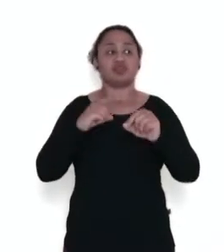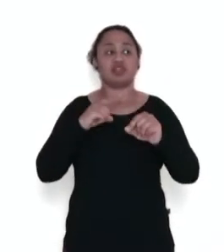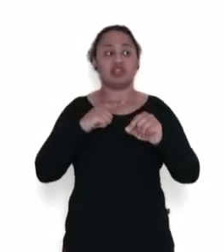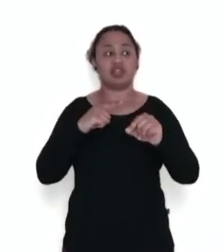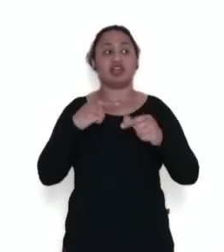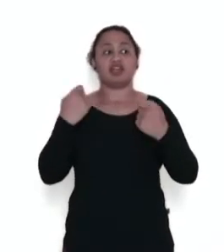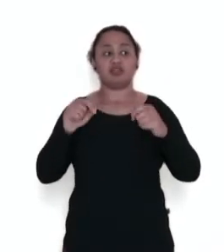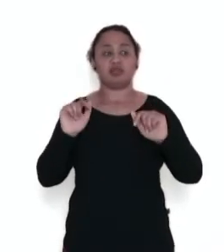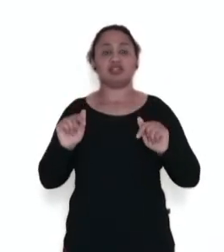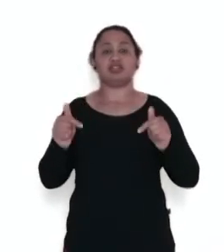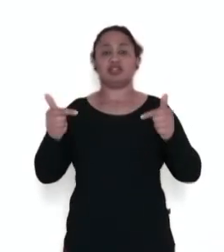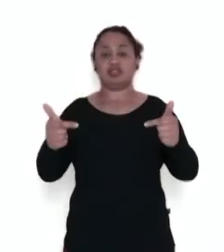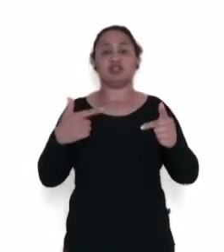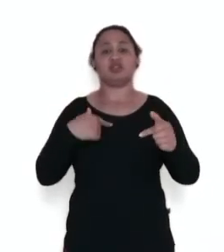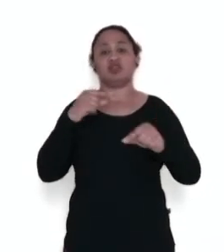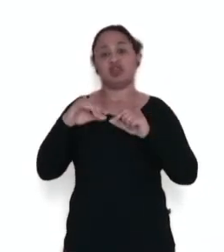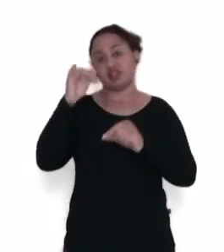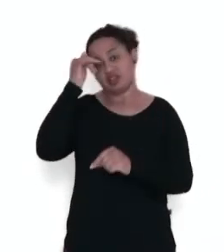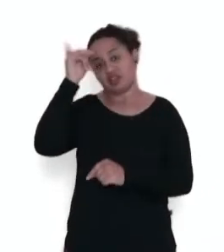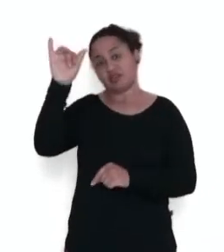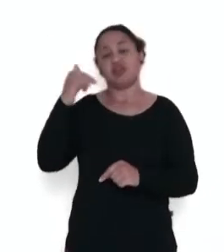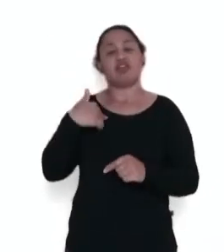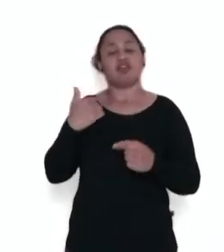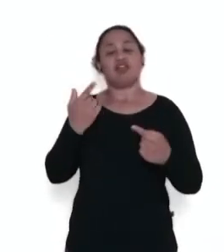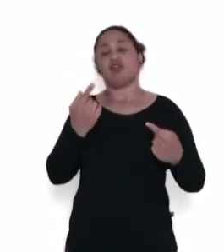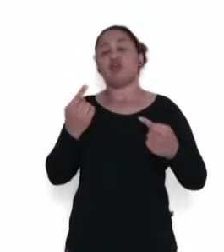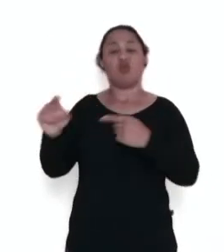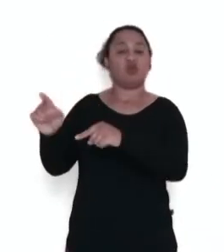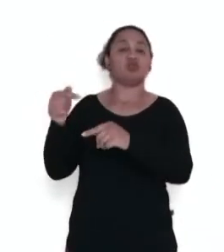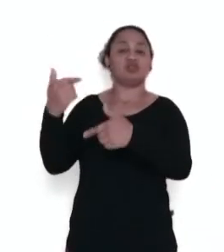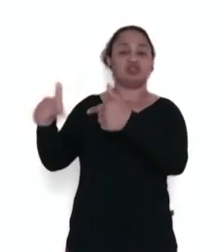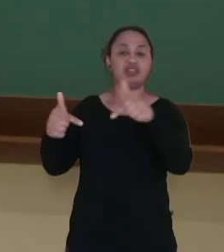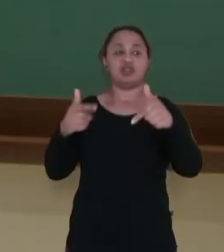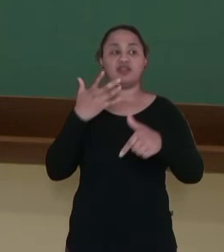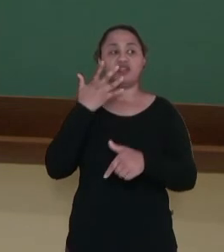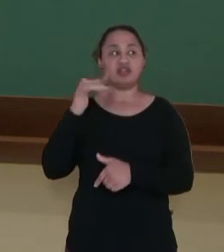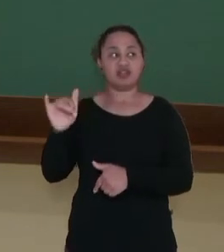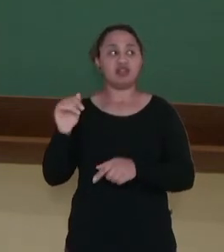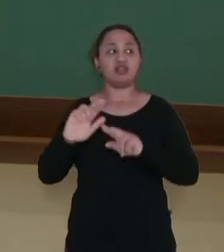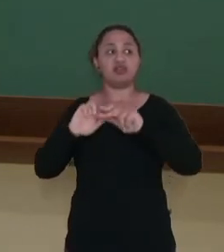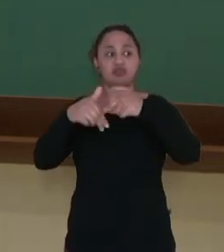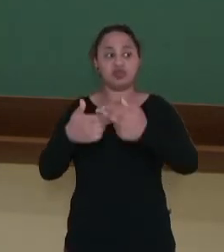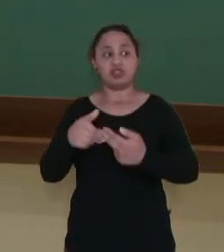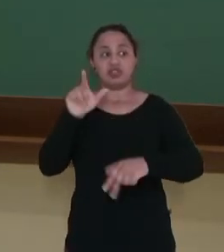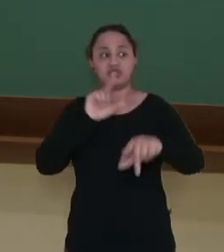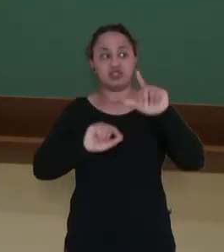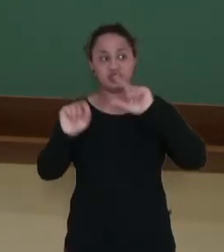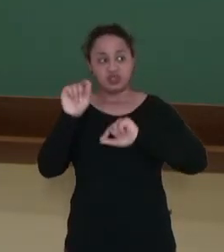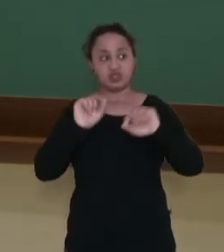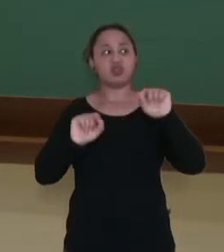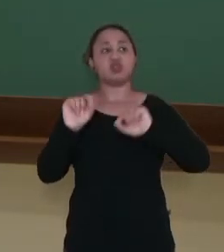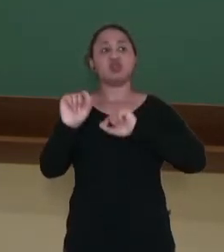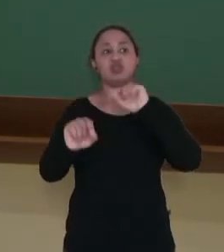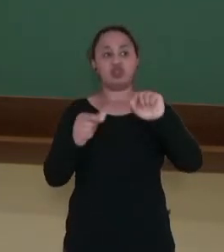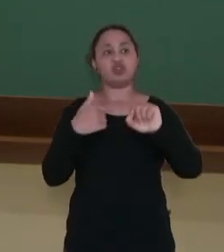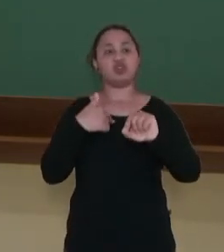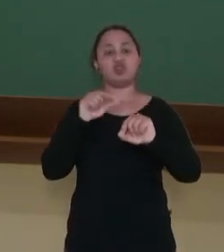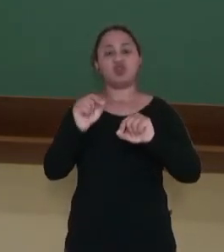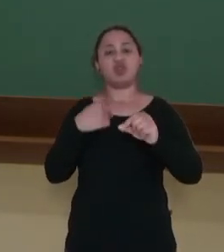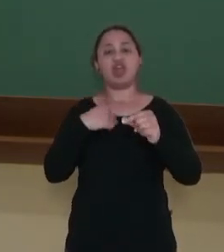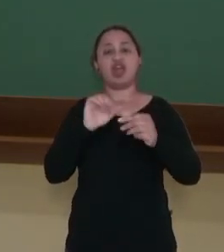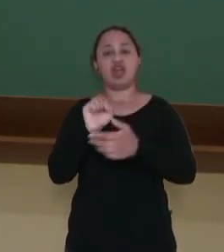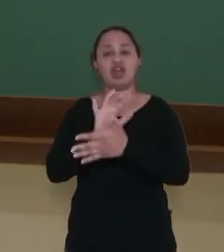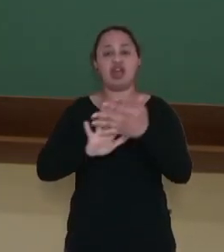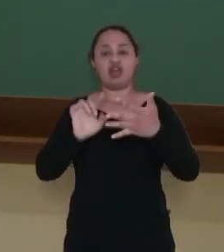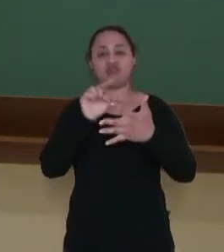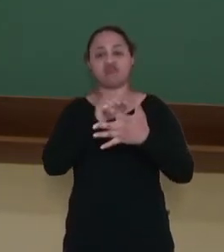contínuas ações para a prevenção da erradicação do trabalho infantil. Então, por isso foi escolhido ali sabiamente a